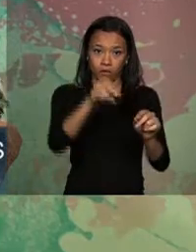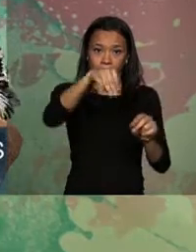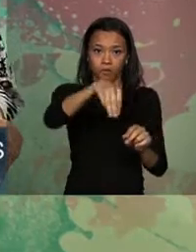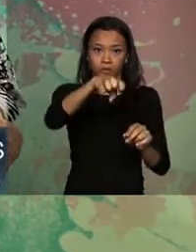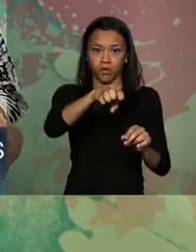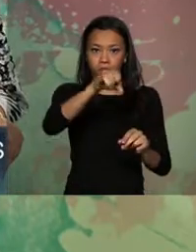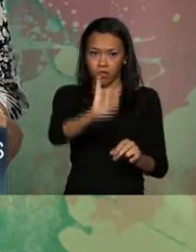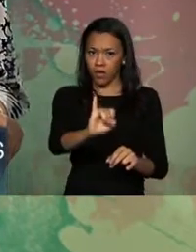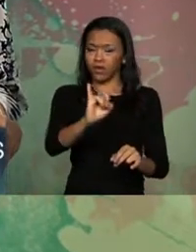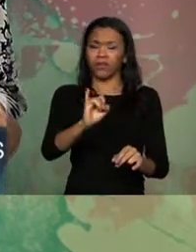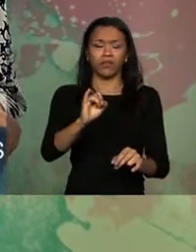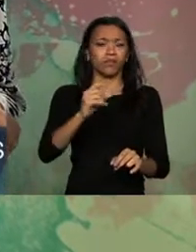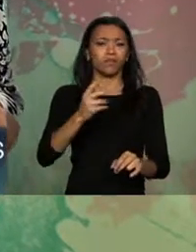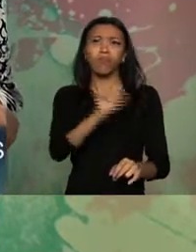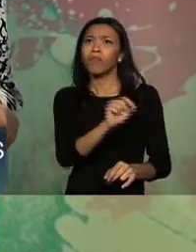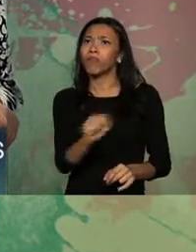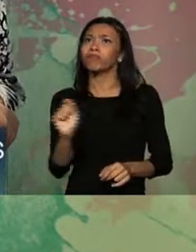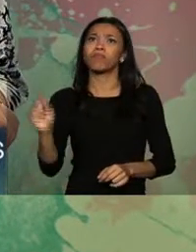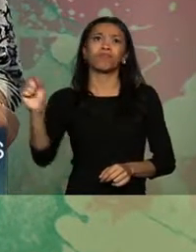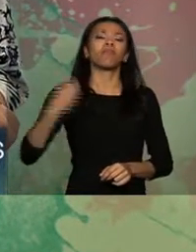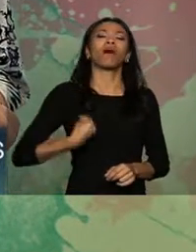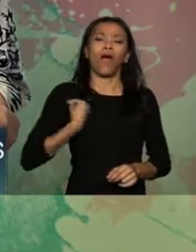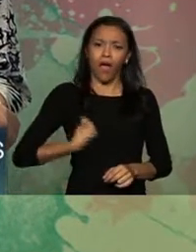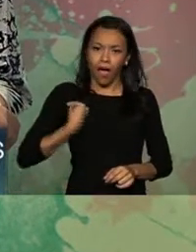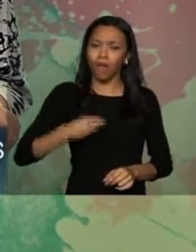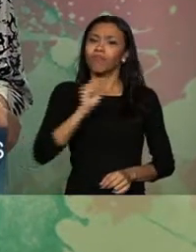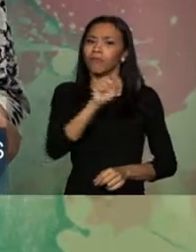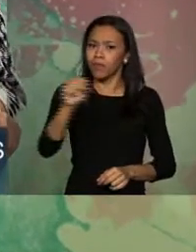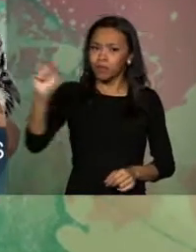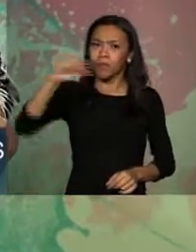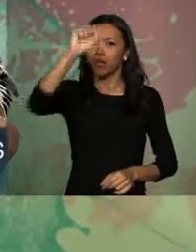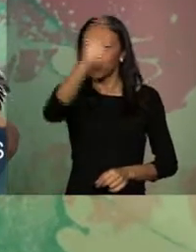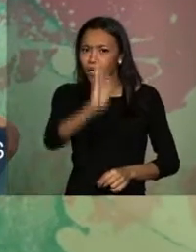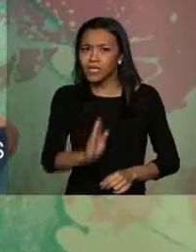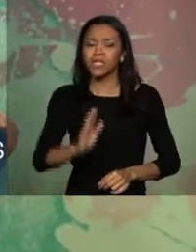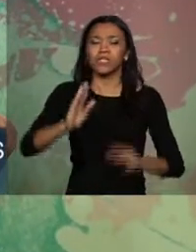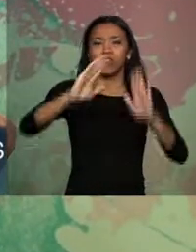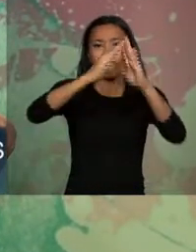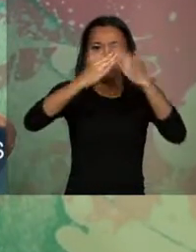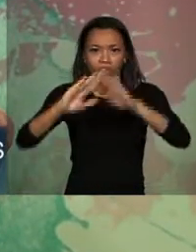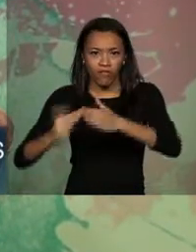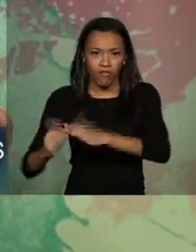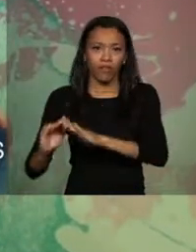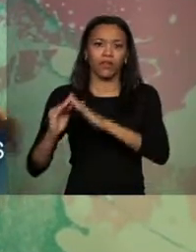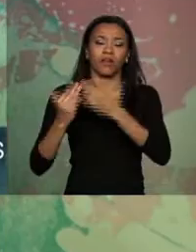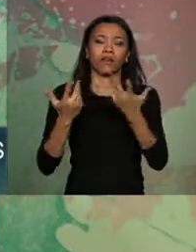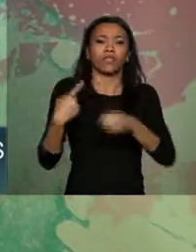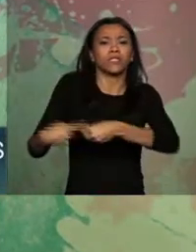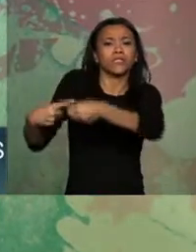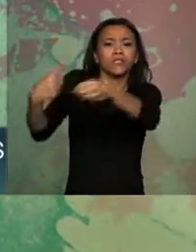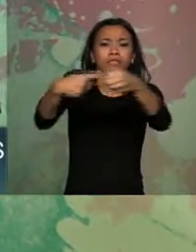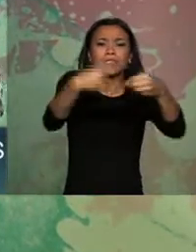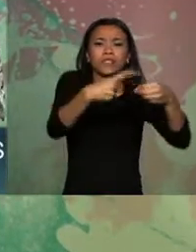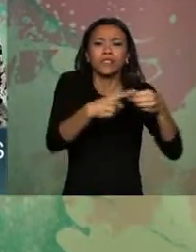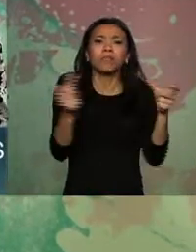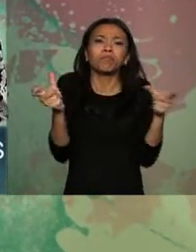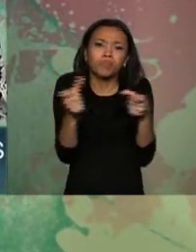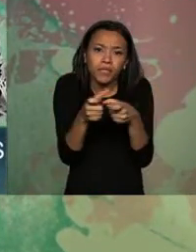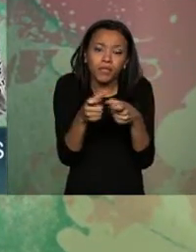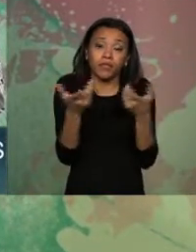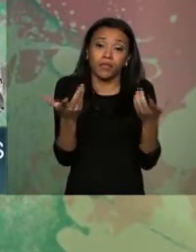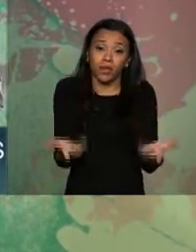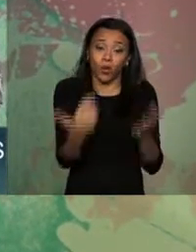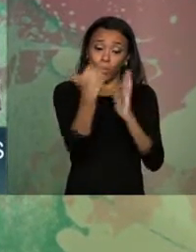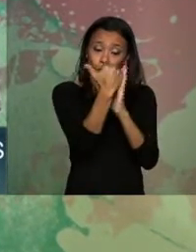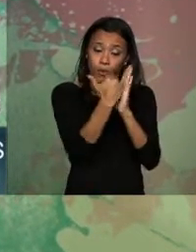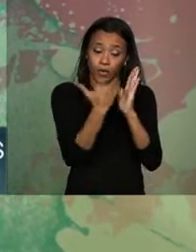nas periferias, nas favelas, nos pequenos municípios. Assim, o potencial do